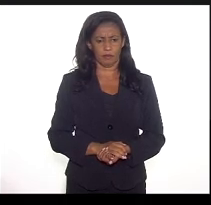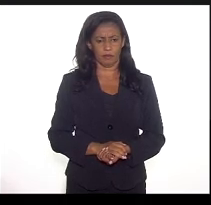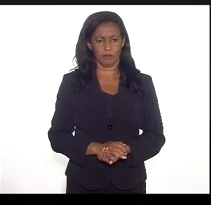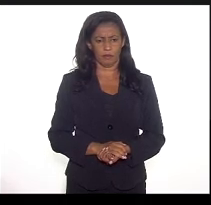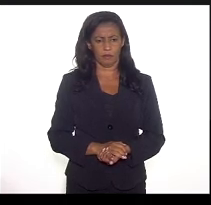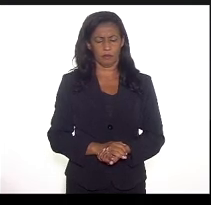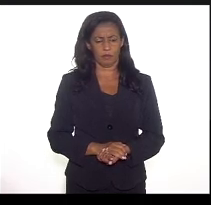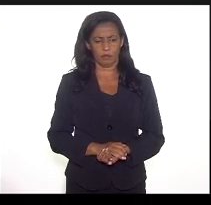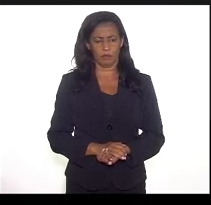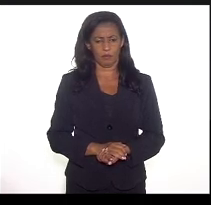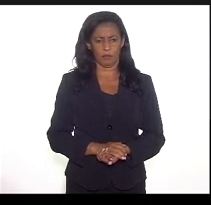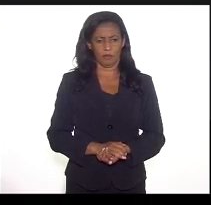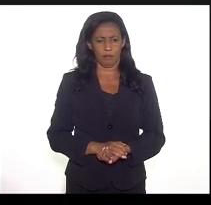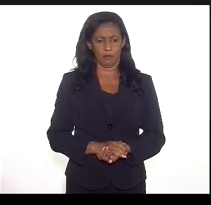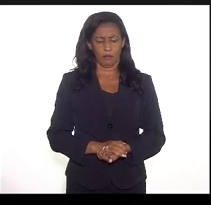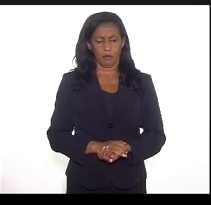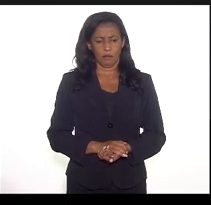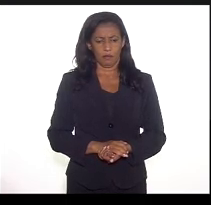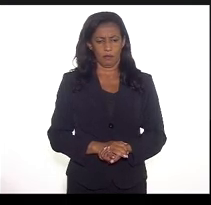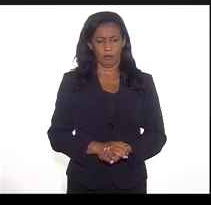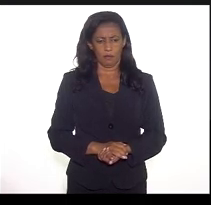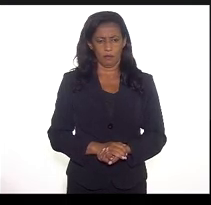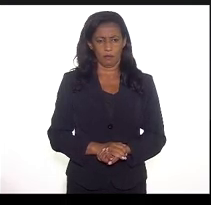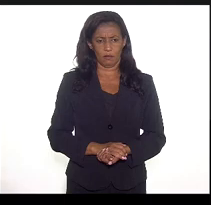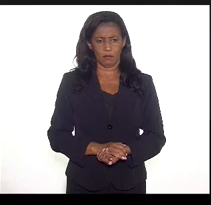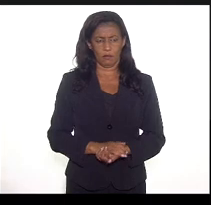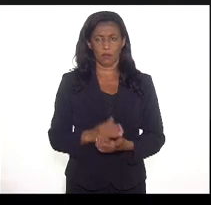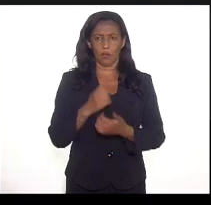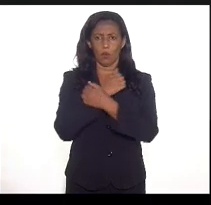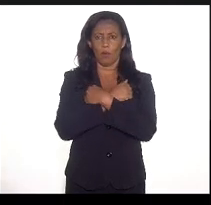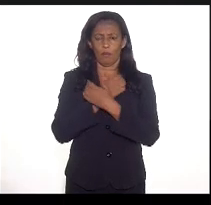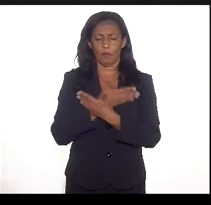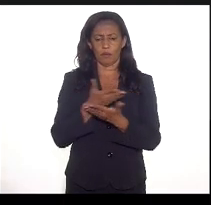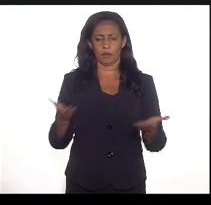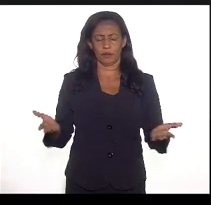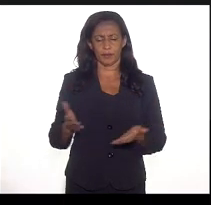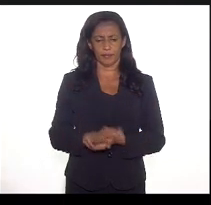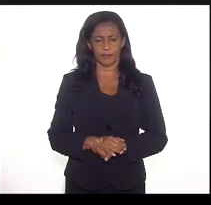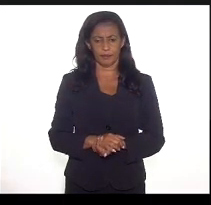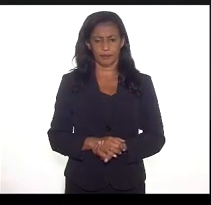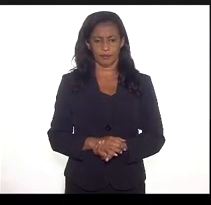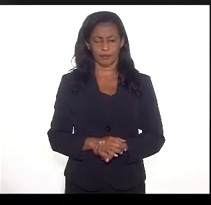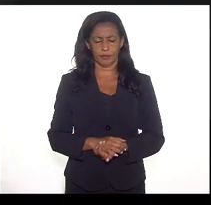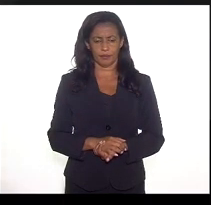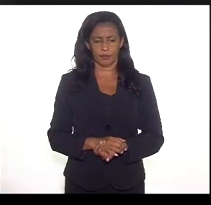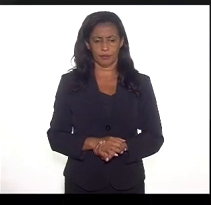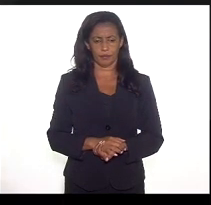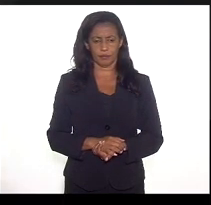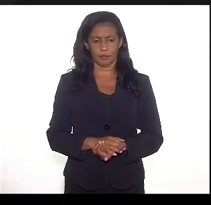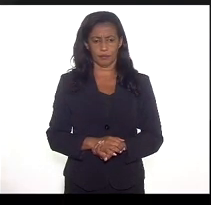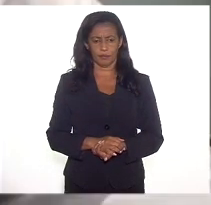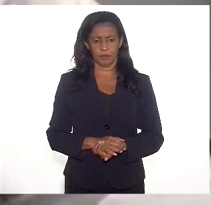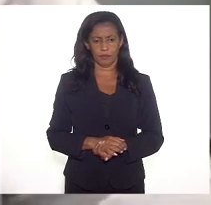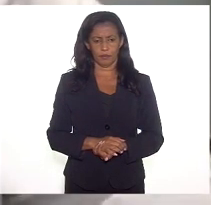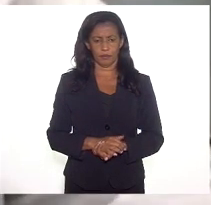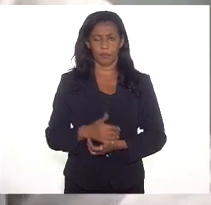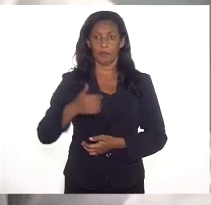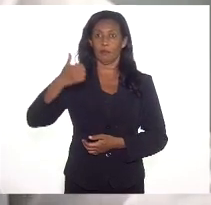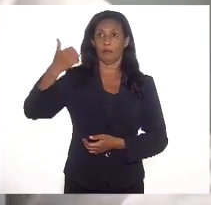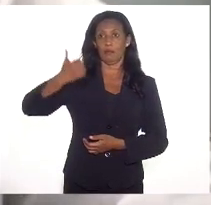Deputado obrigado, Rodrigo Amorim. Obrigado, obrigado, um abraço a todos. Boa tarde, deputada, presidente. Deputada Marta Rocha, em primeiro lugar,